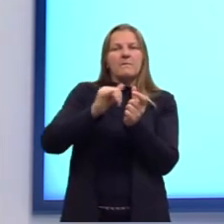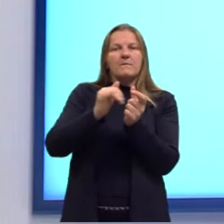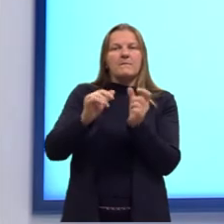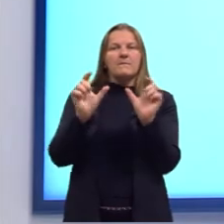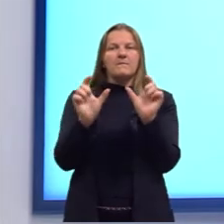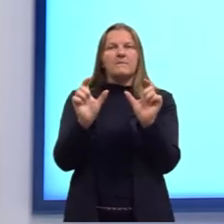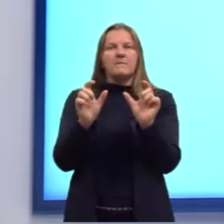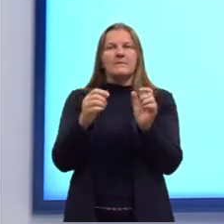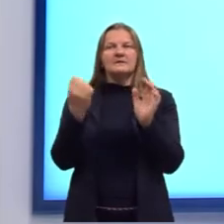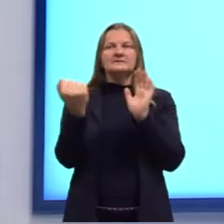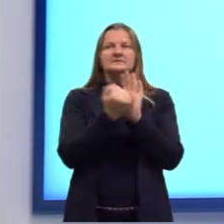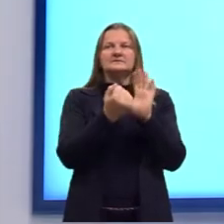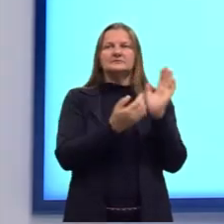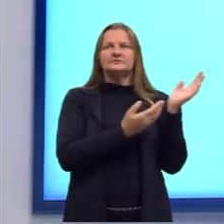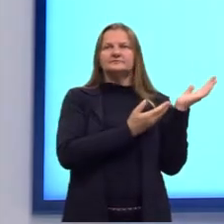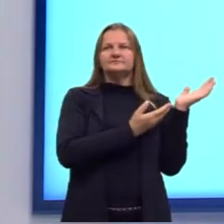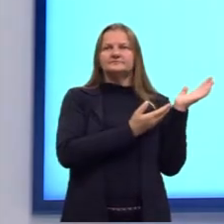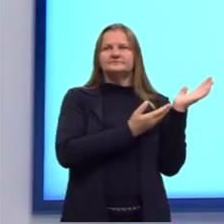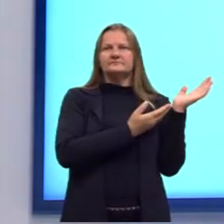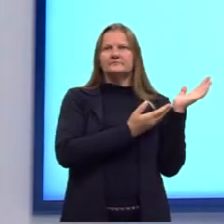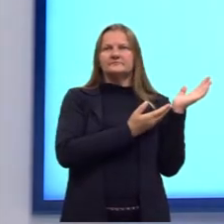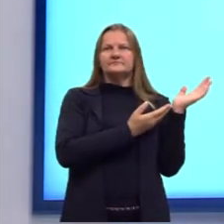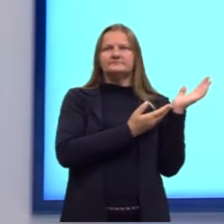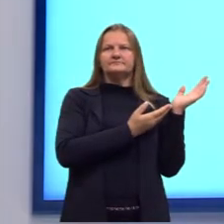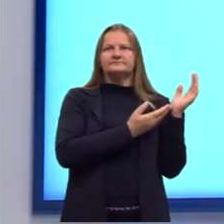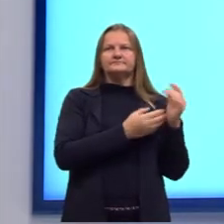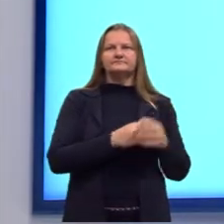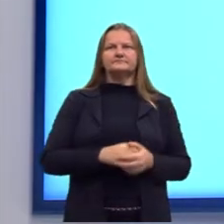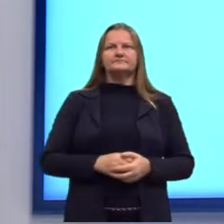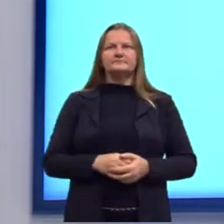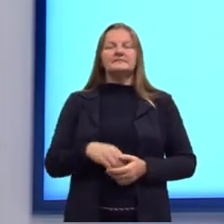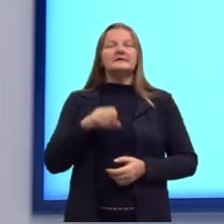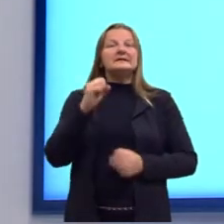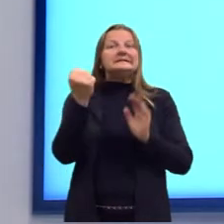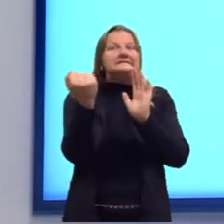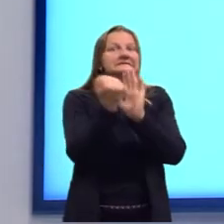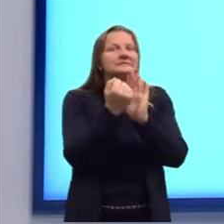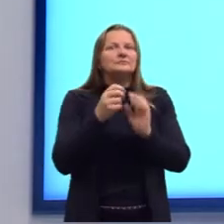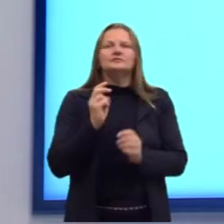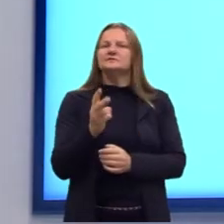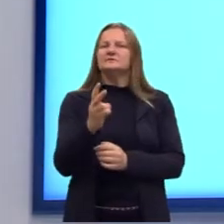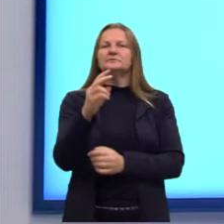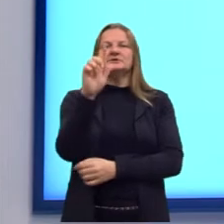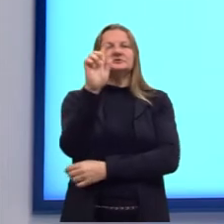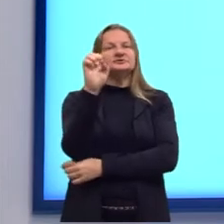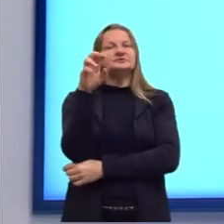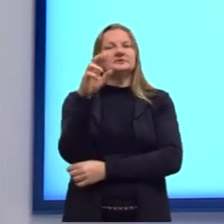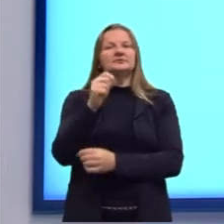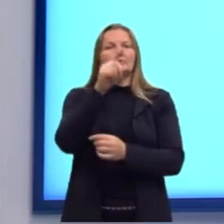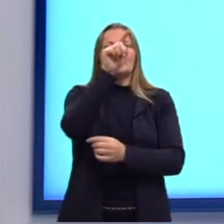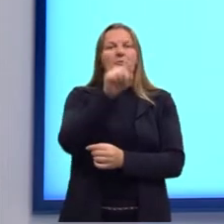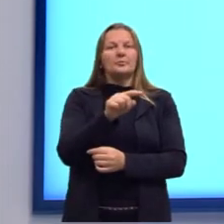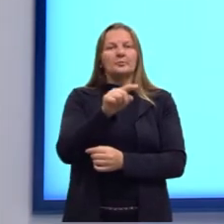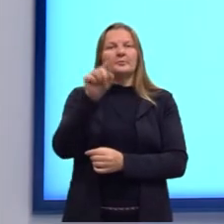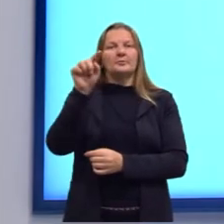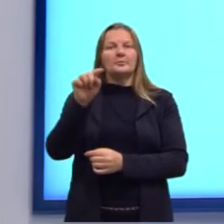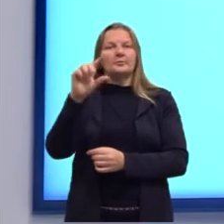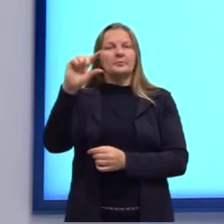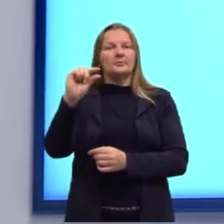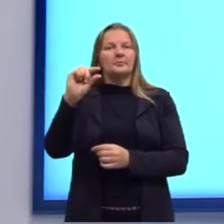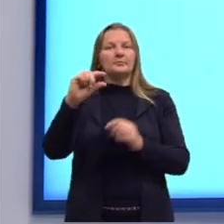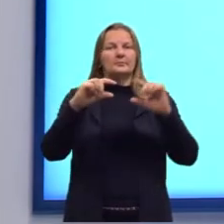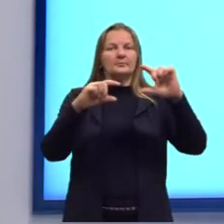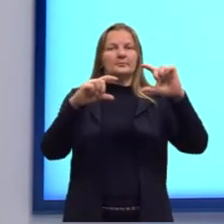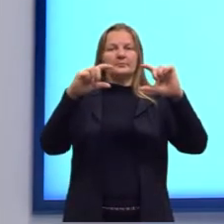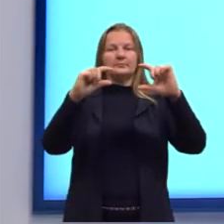aqui é este símbolo aqui a gente sabe né que é um gerador que há uma bateria por causa que a gente tem um tracinho maior ou menor é